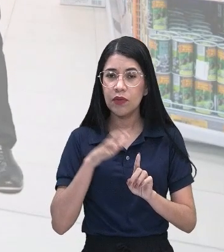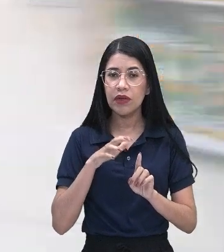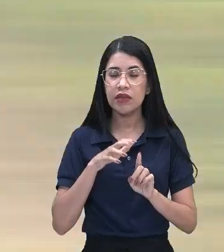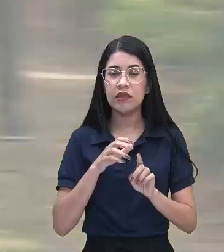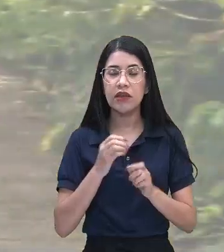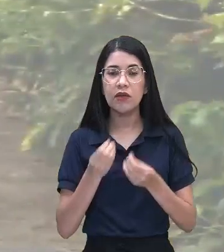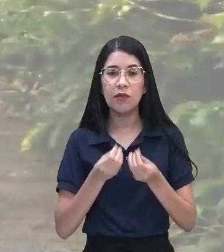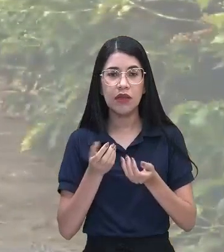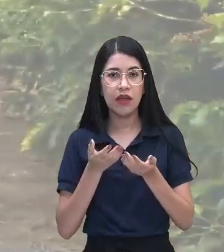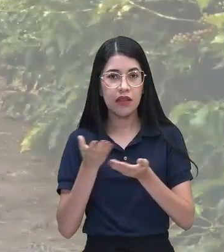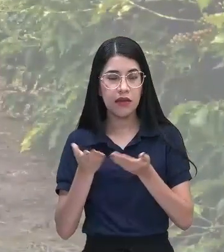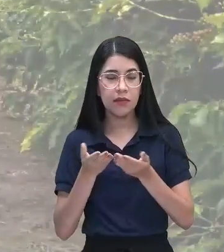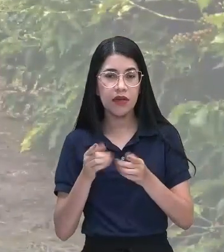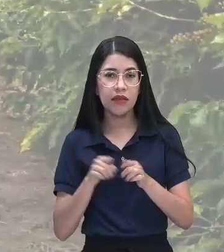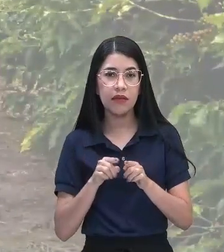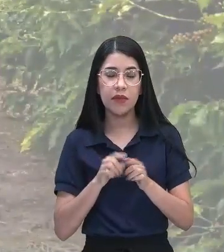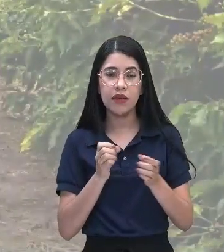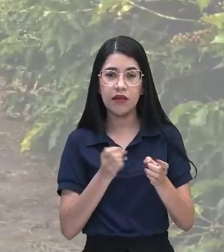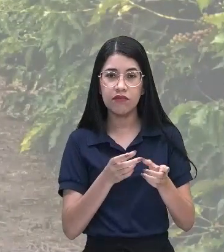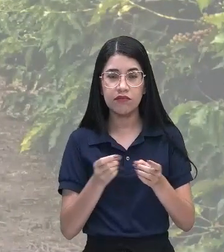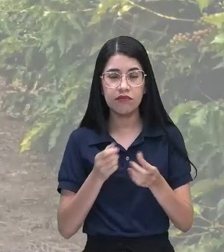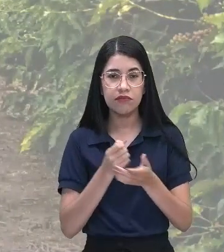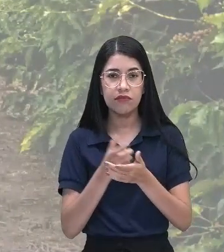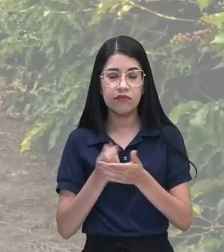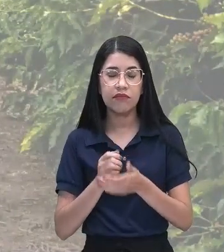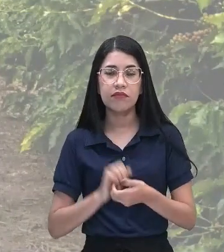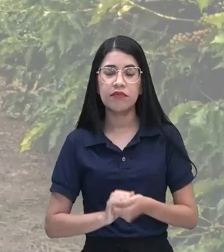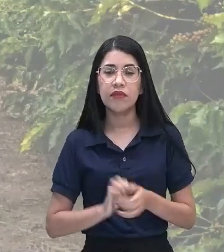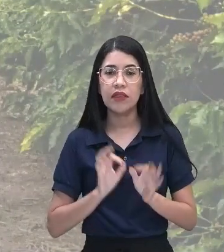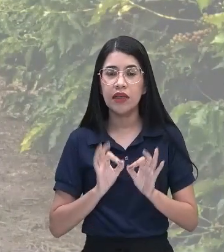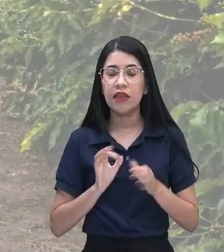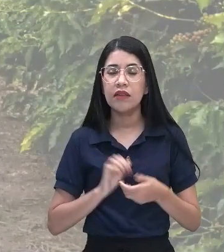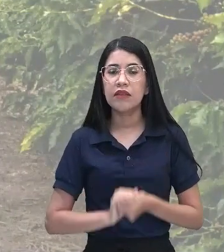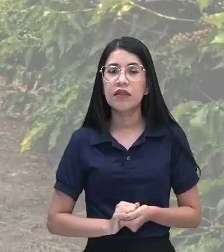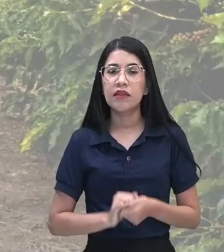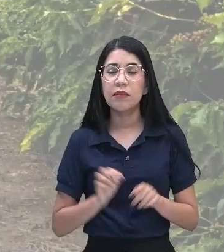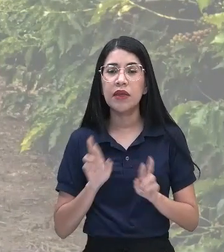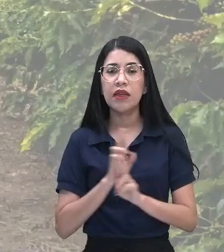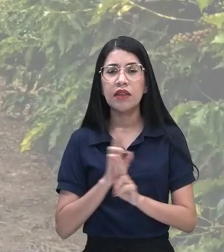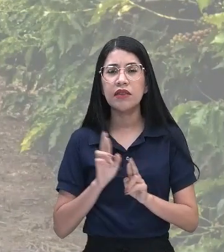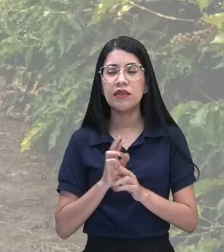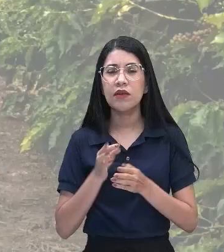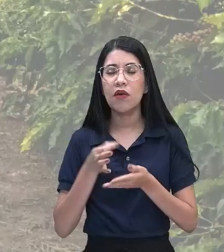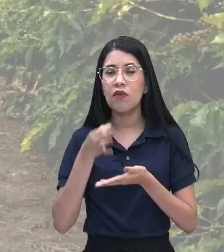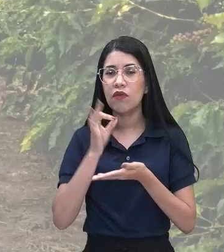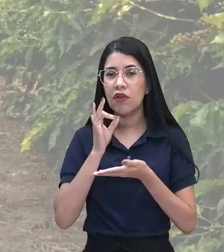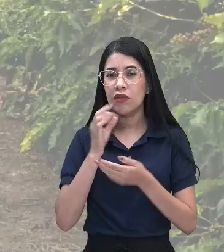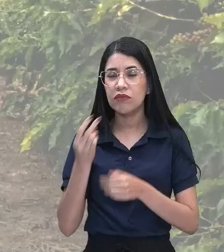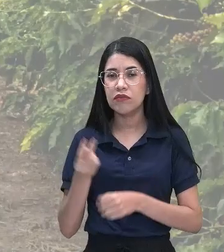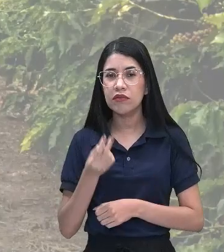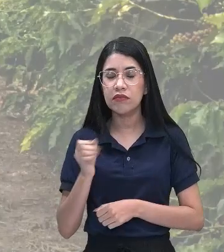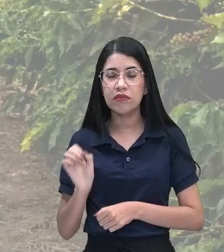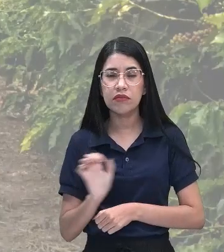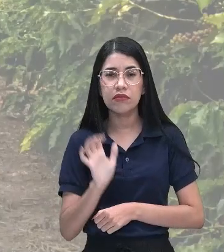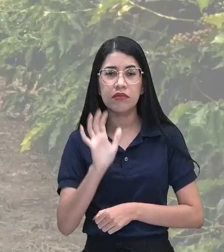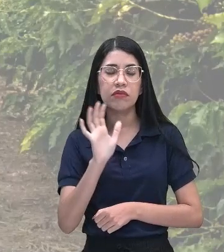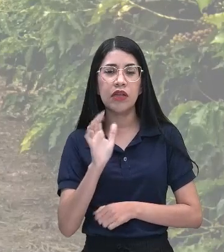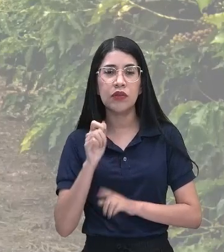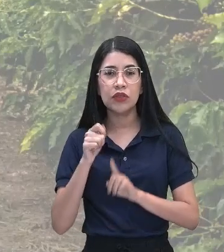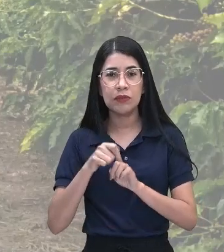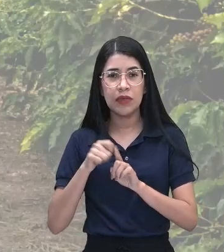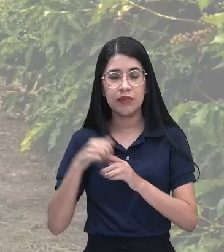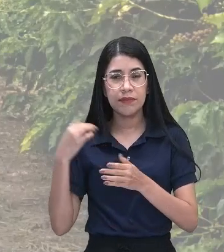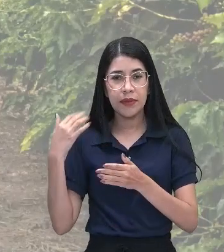produto. Muito bem. É saber de todos, né, José, com relação ao preço do café, o quanto o café aumentou de preço nos últimos